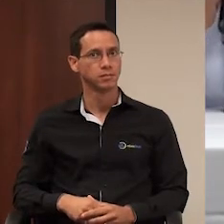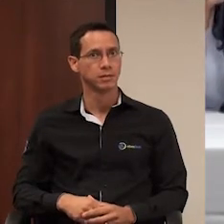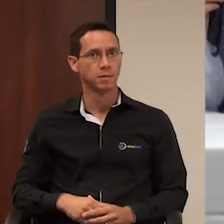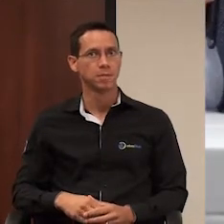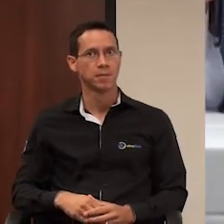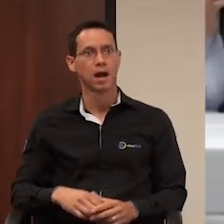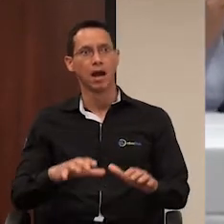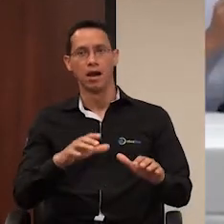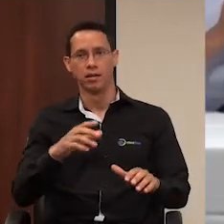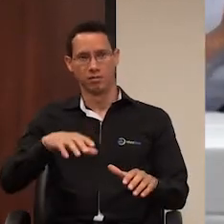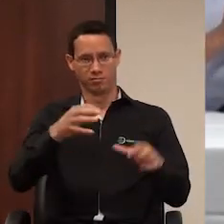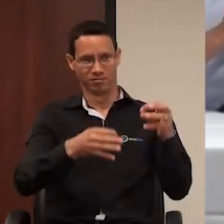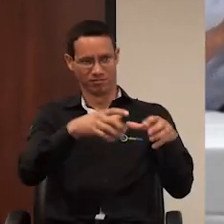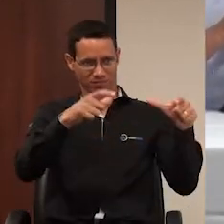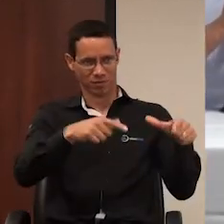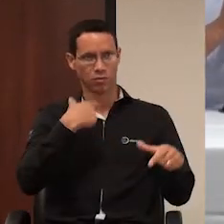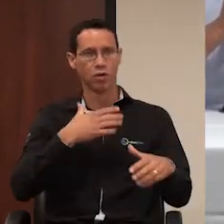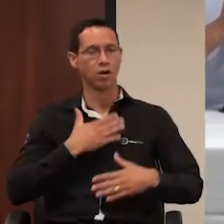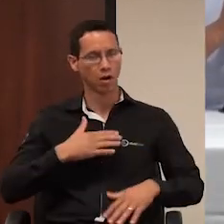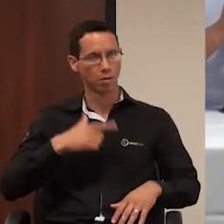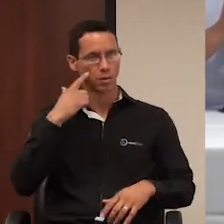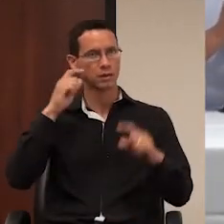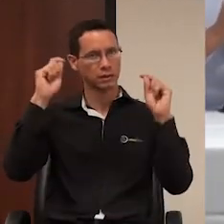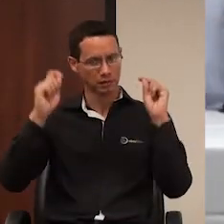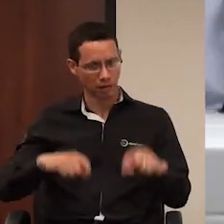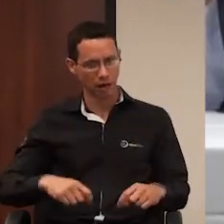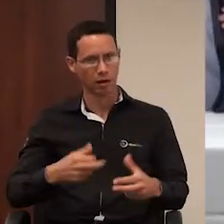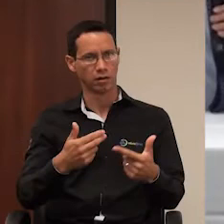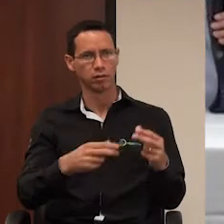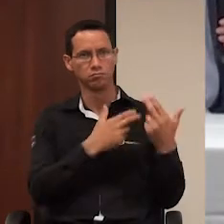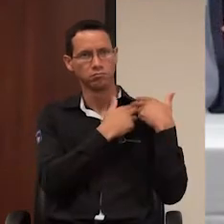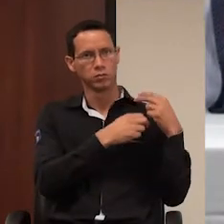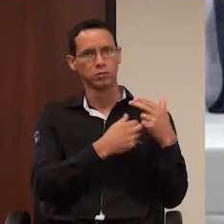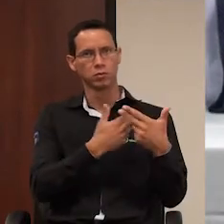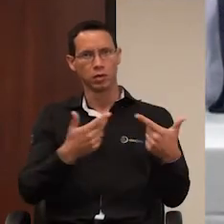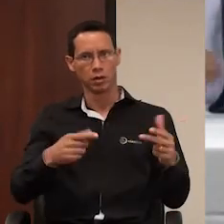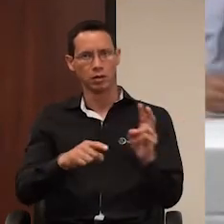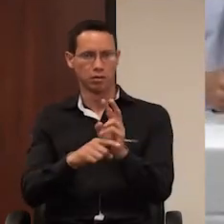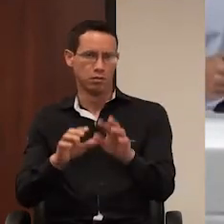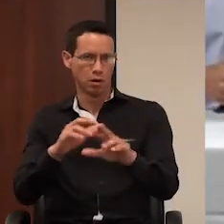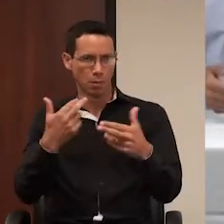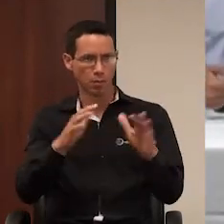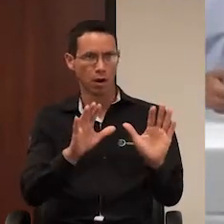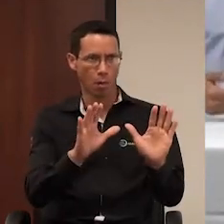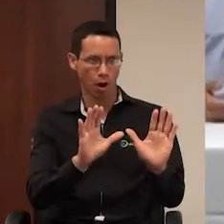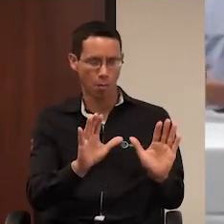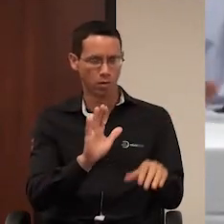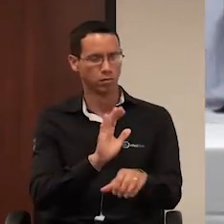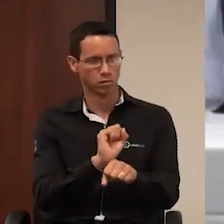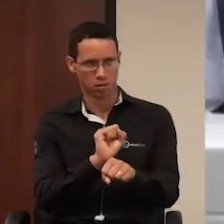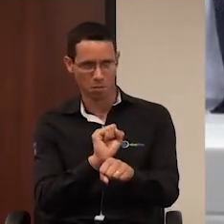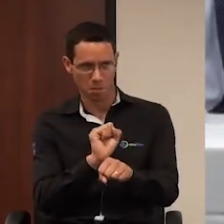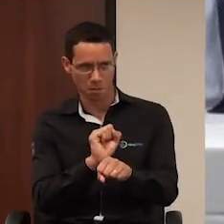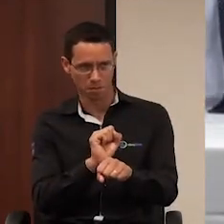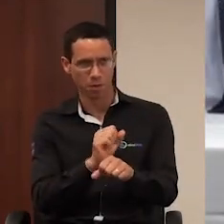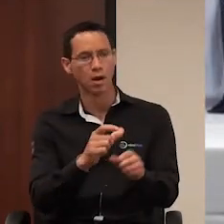apoiada, ainda dá para nomear o curador sem declarar a interdição. Então, calma, não precisa extinguir todos. Estude um a um e